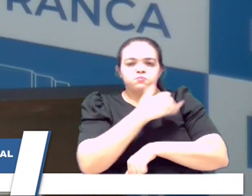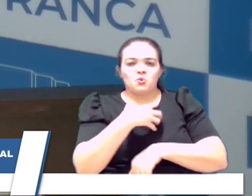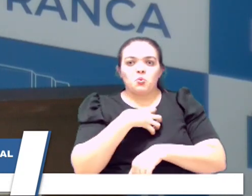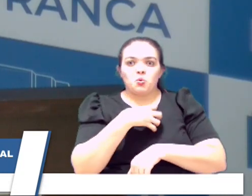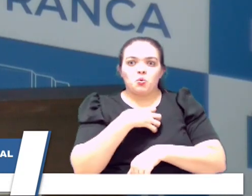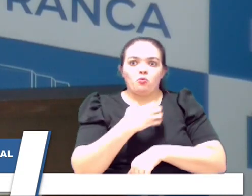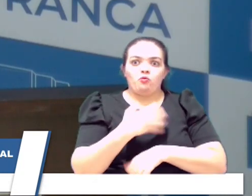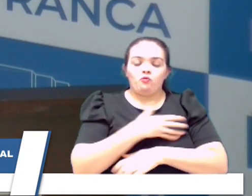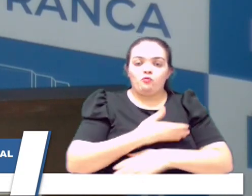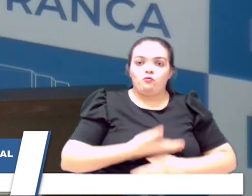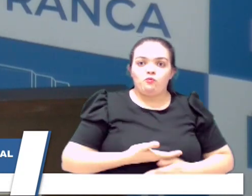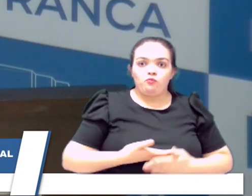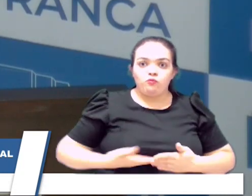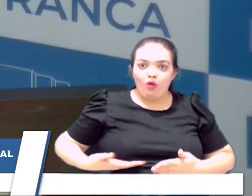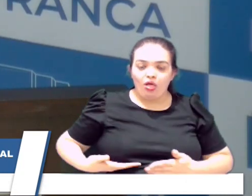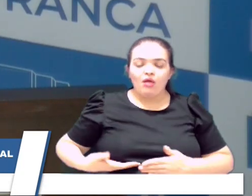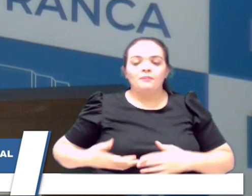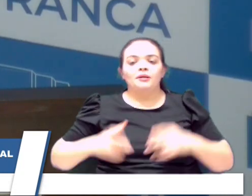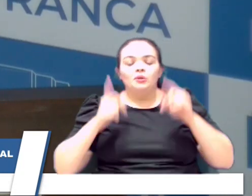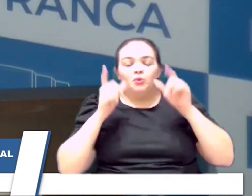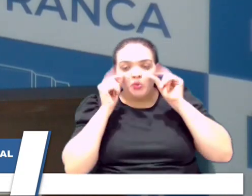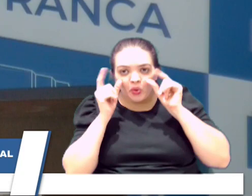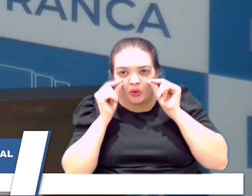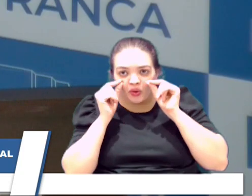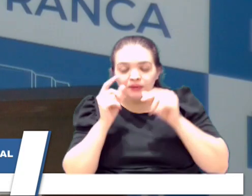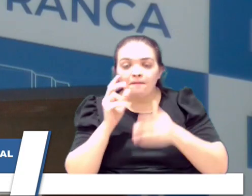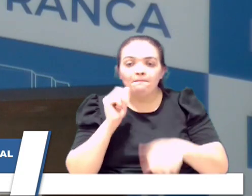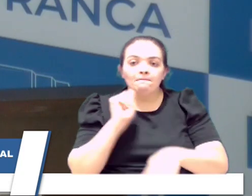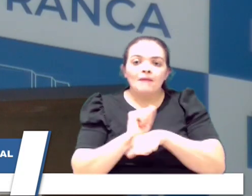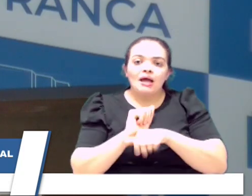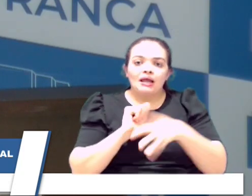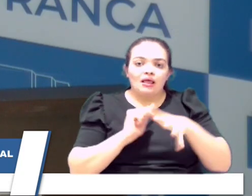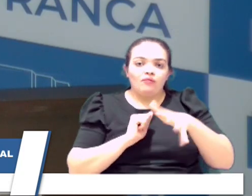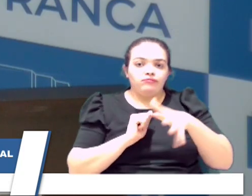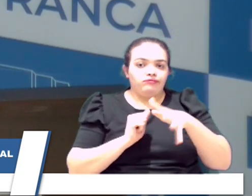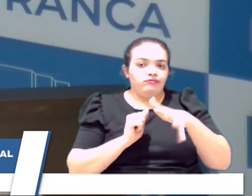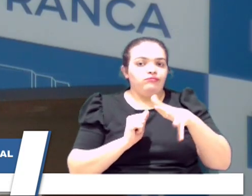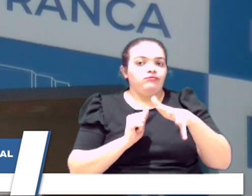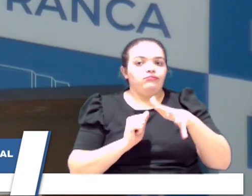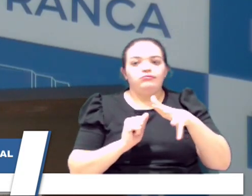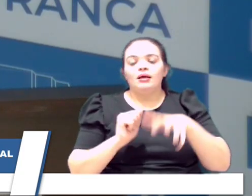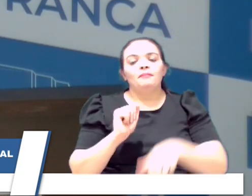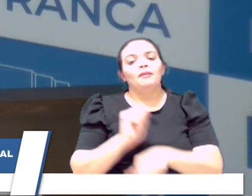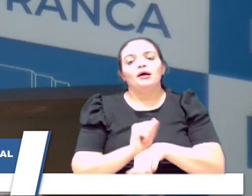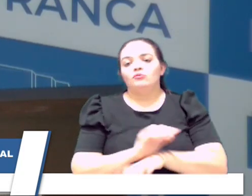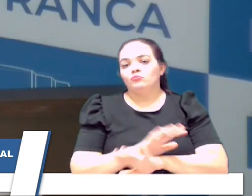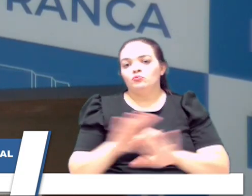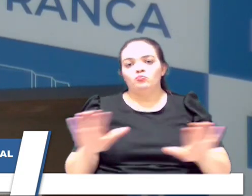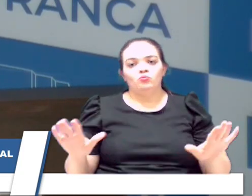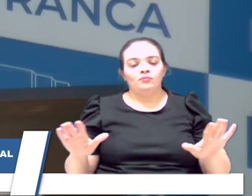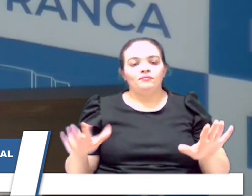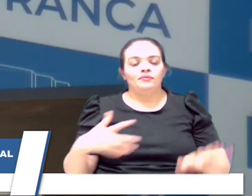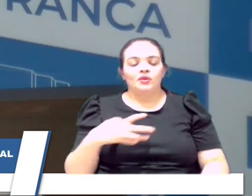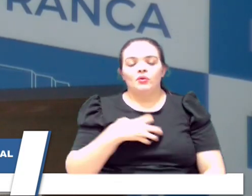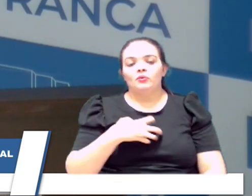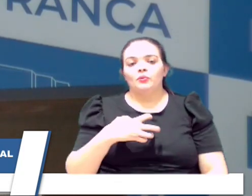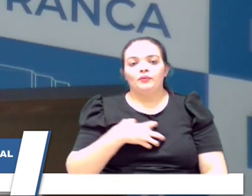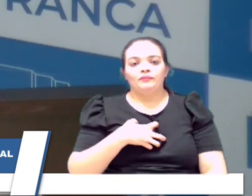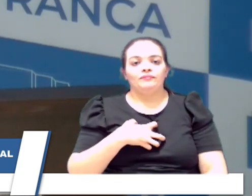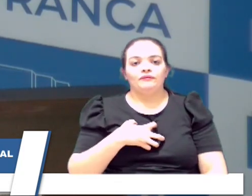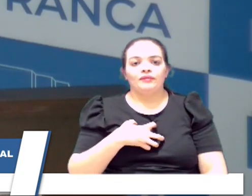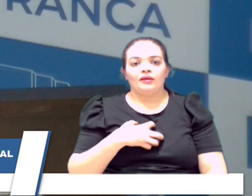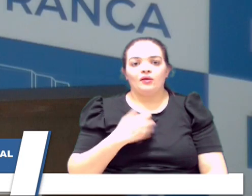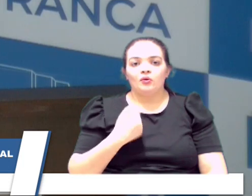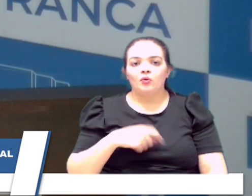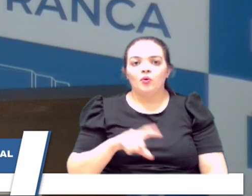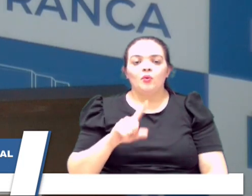davam sono. Parei de ter as tremedeiras nas mãos, entendeu? Eu não sinto mais a necessidade de